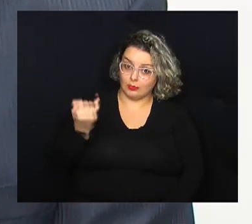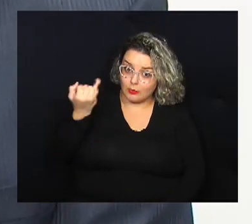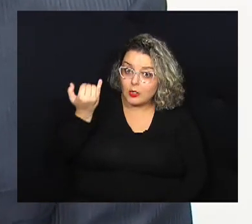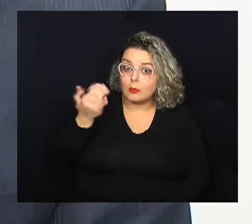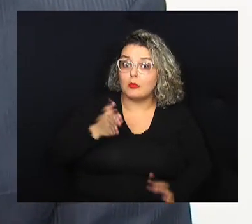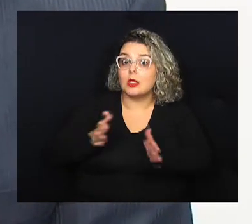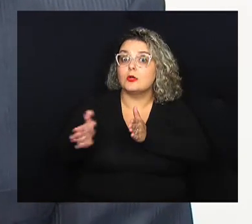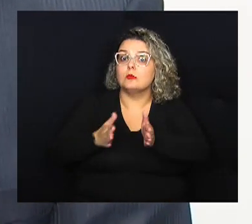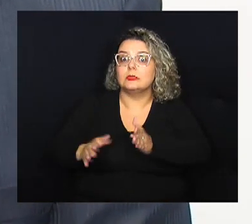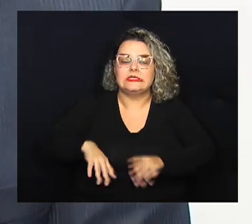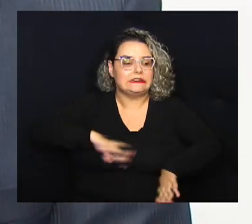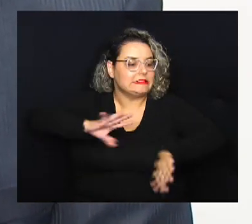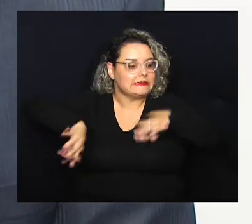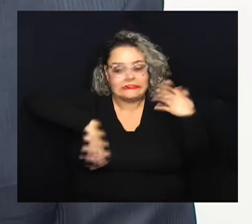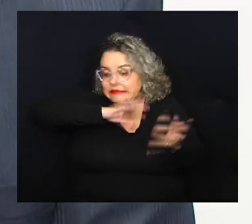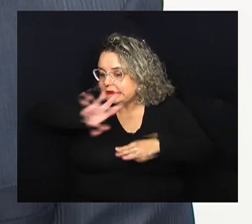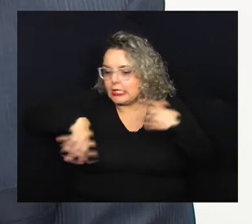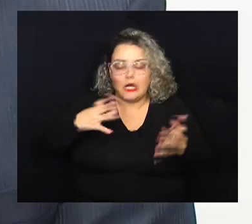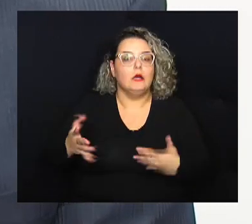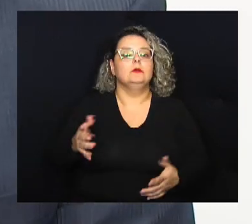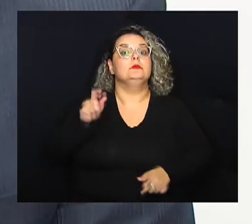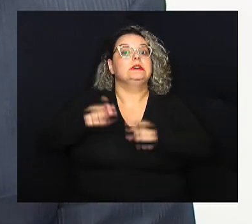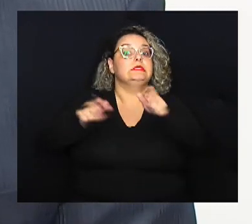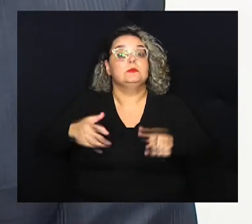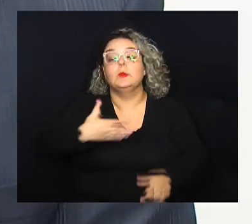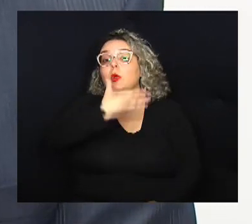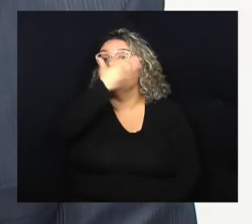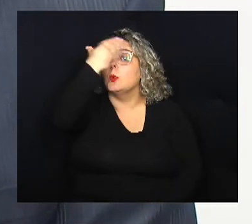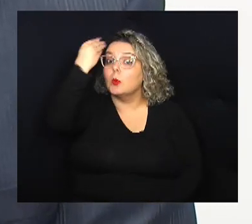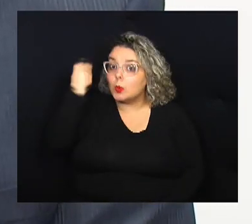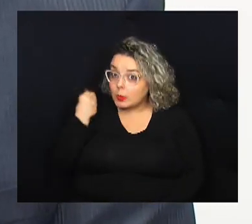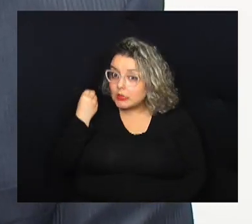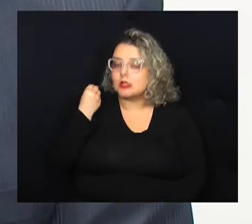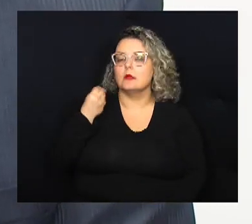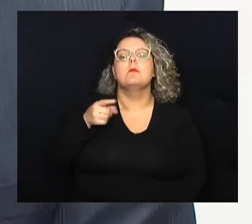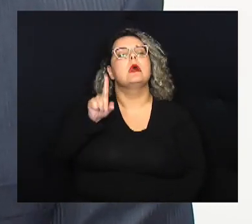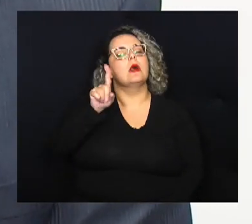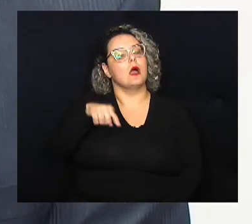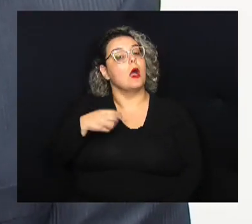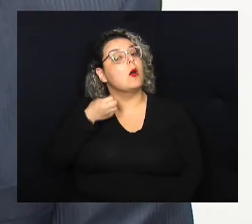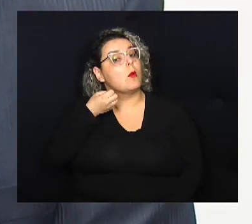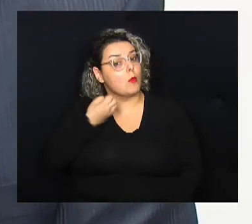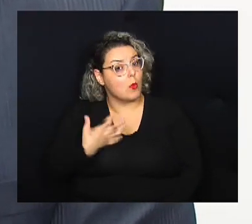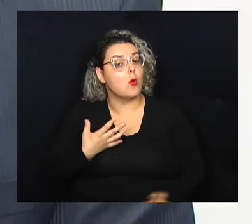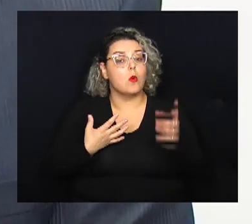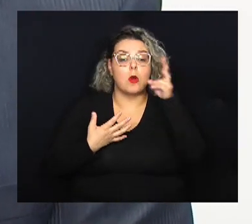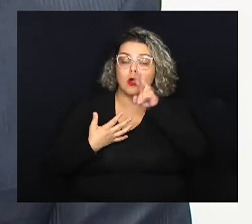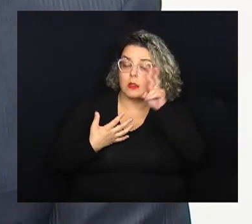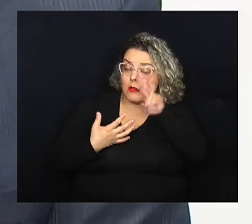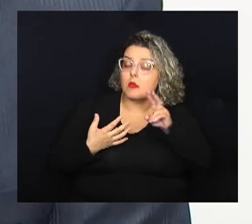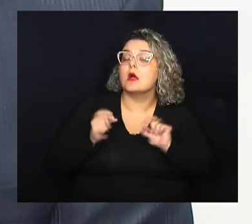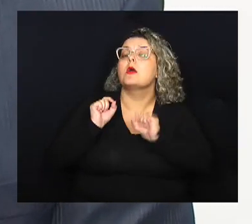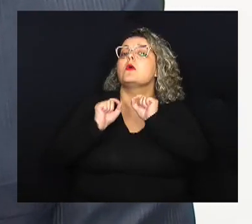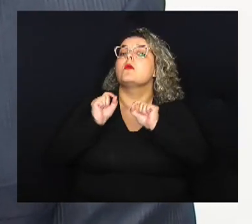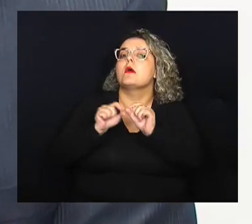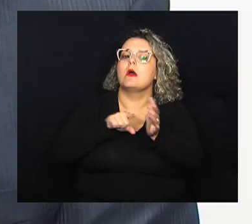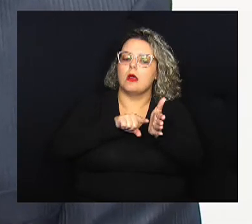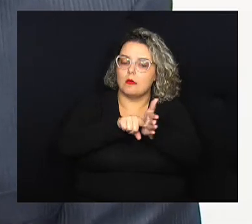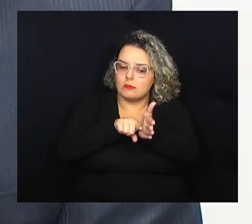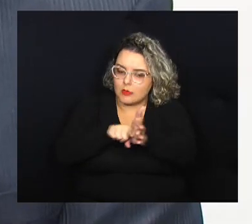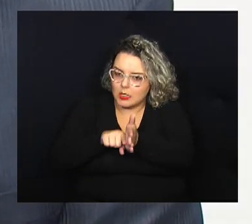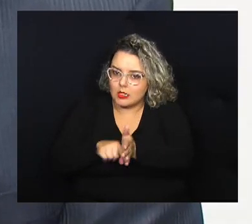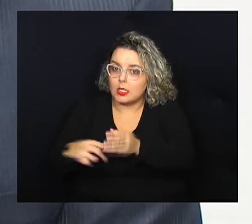da correria as pessoas acabam se esquecendo, mas é sempre bom então lembrar que a pesquisa,